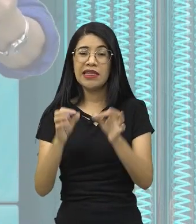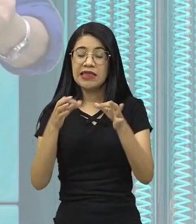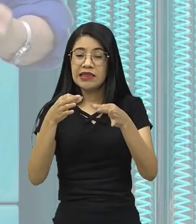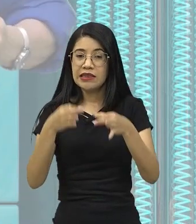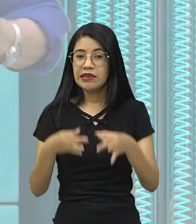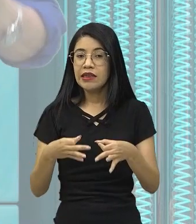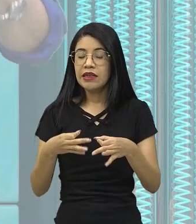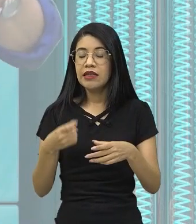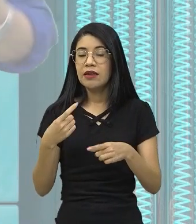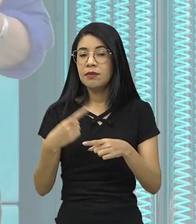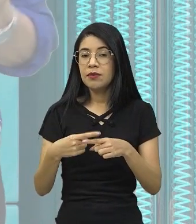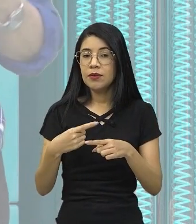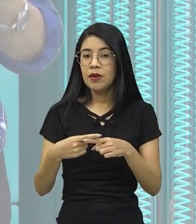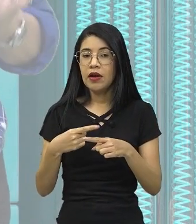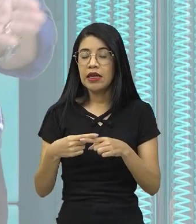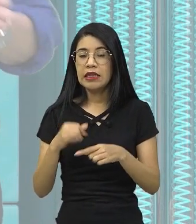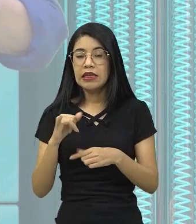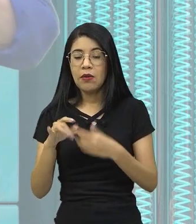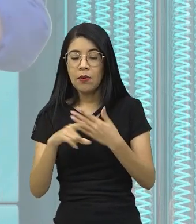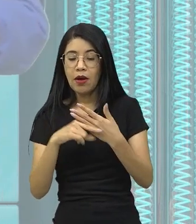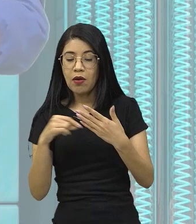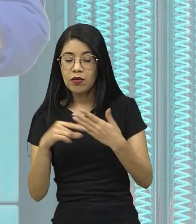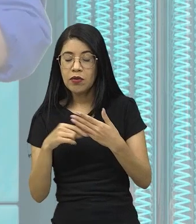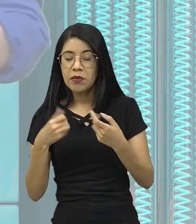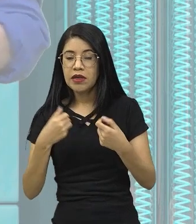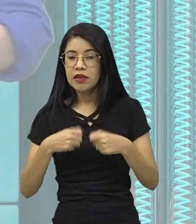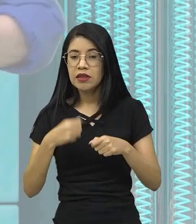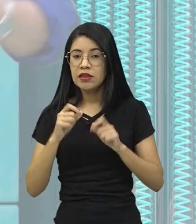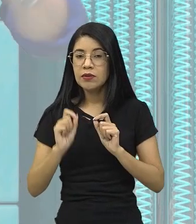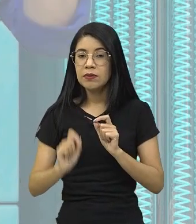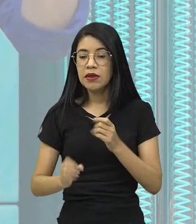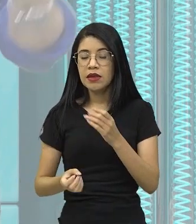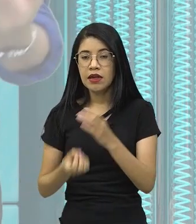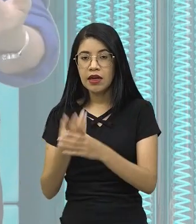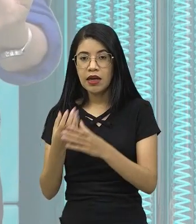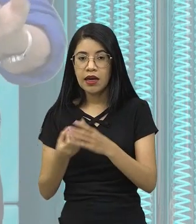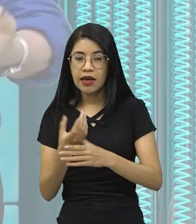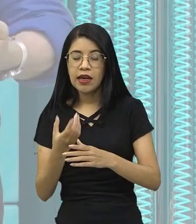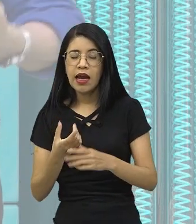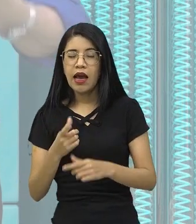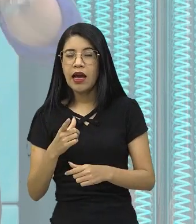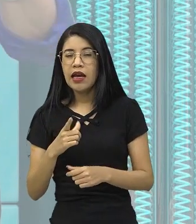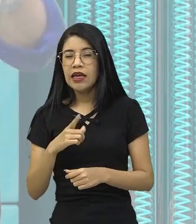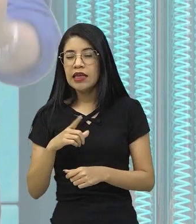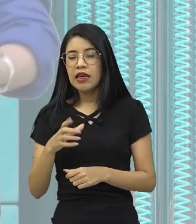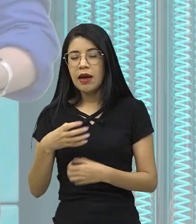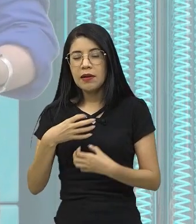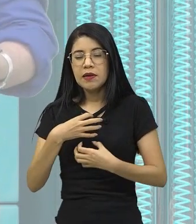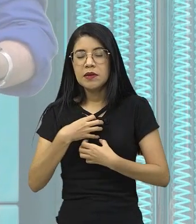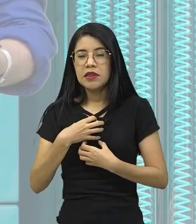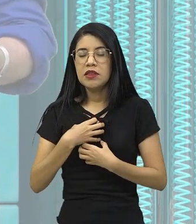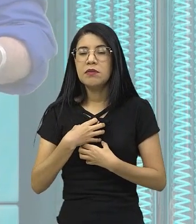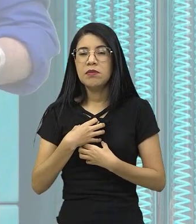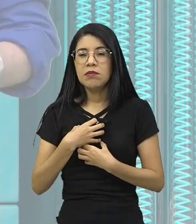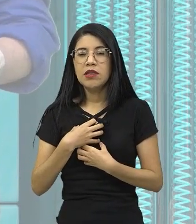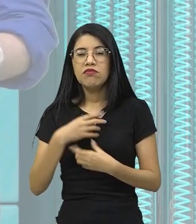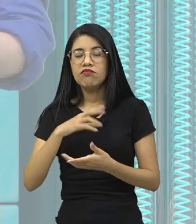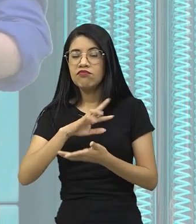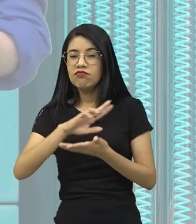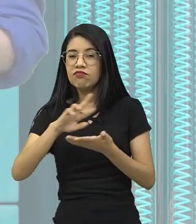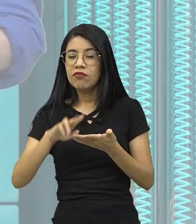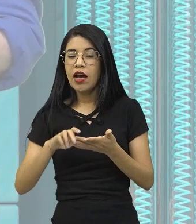Por quê? Porque o autor, ele precisa criar o efeito desejado. A produção de sentido,